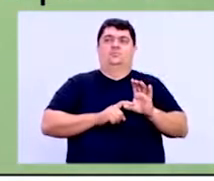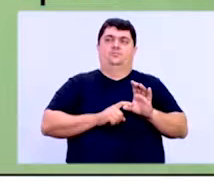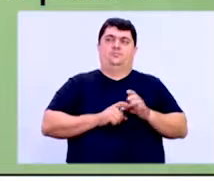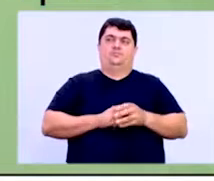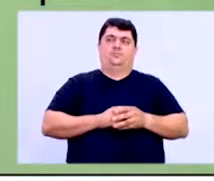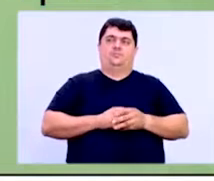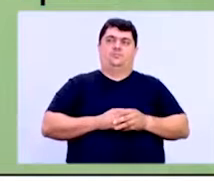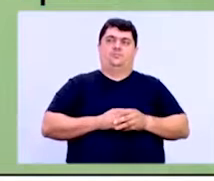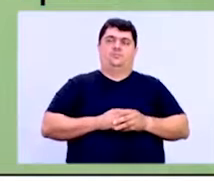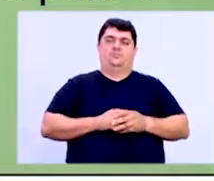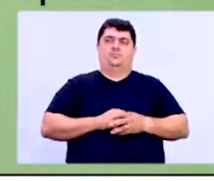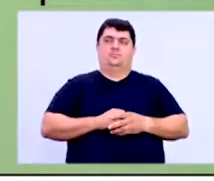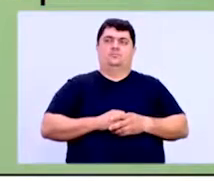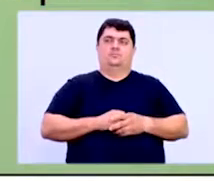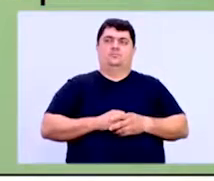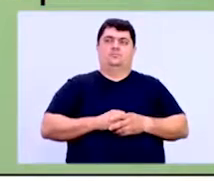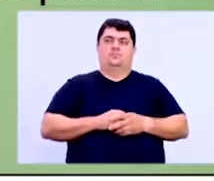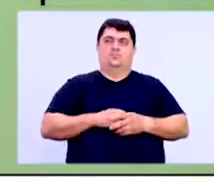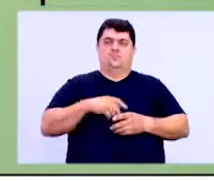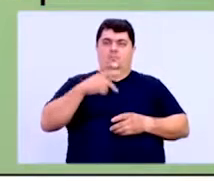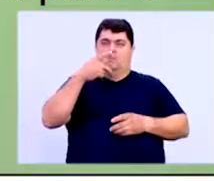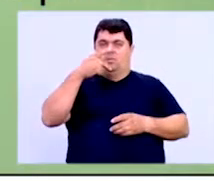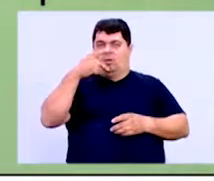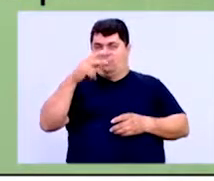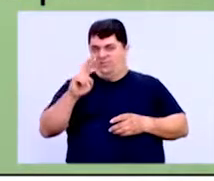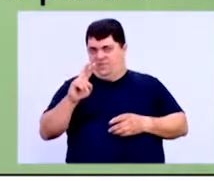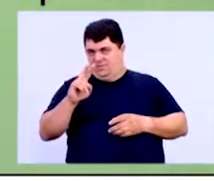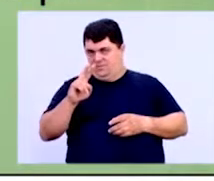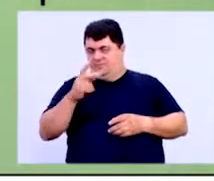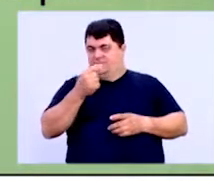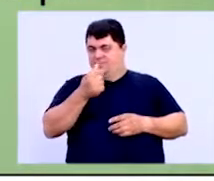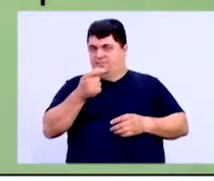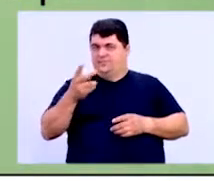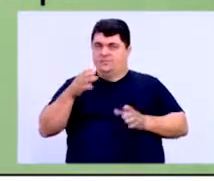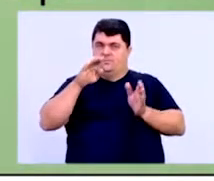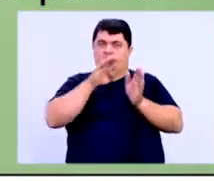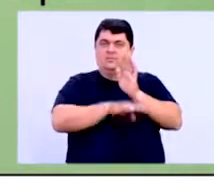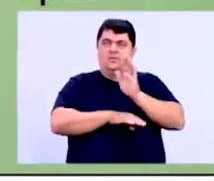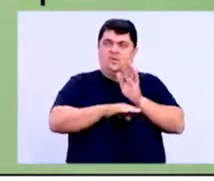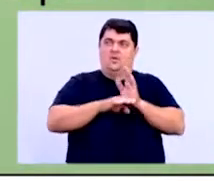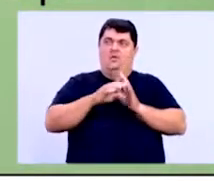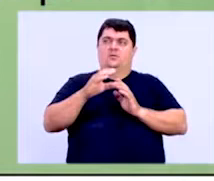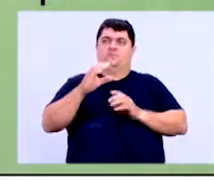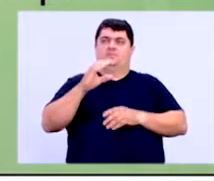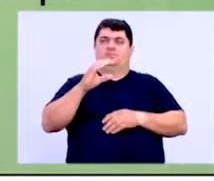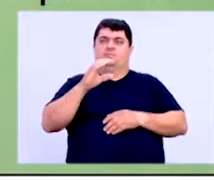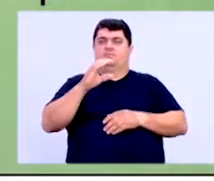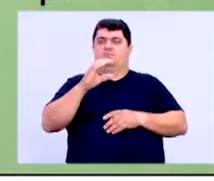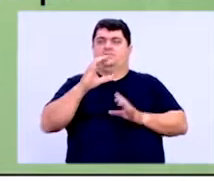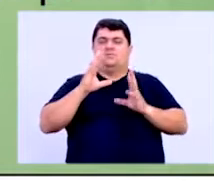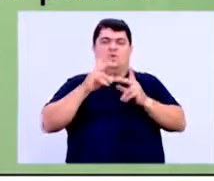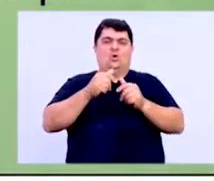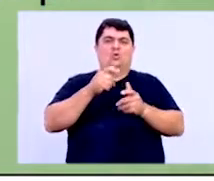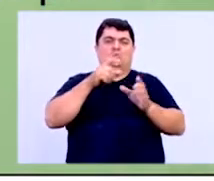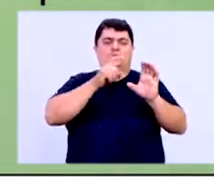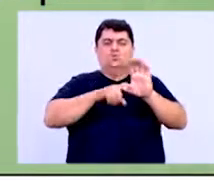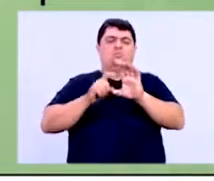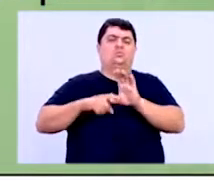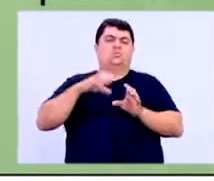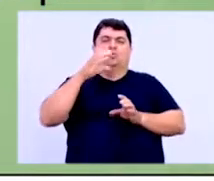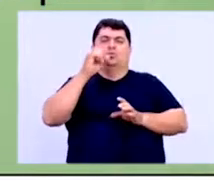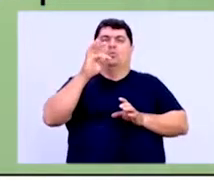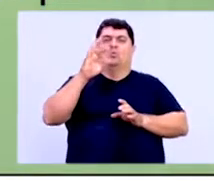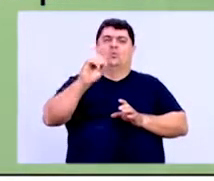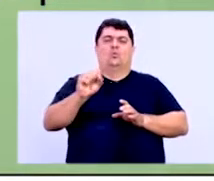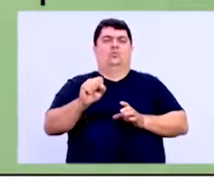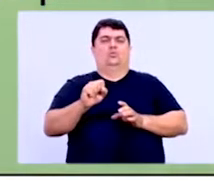rever? É o preço de venda menos seus custos e despesas variáveis. Espera aí, o senhor já